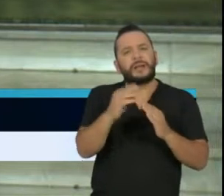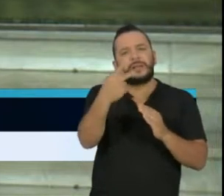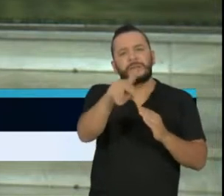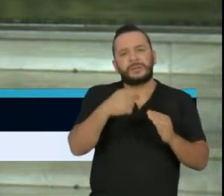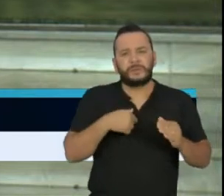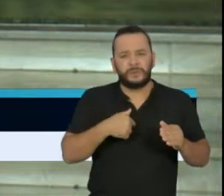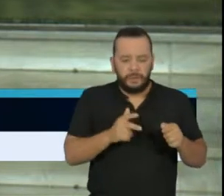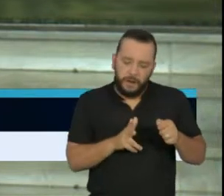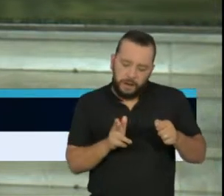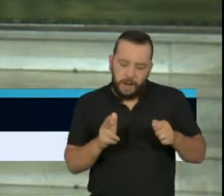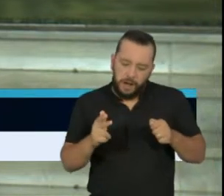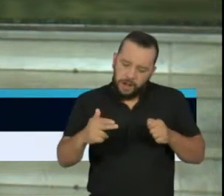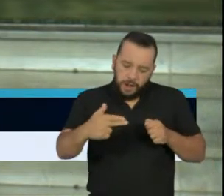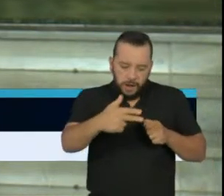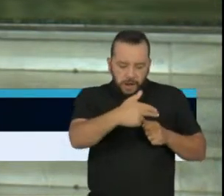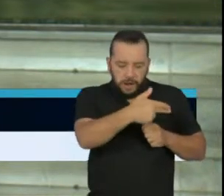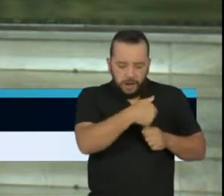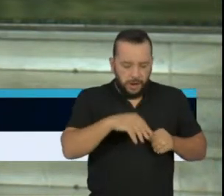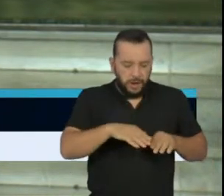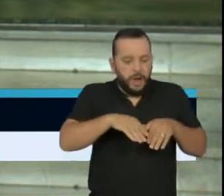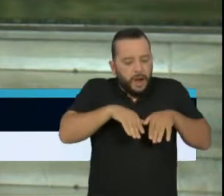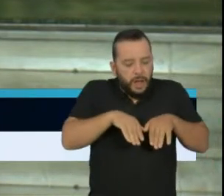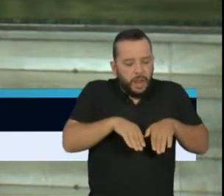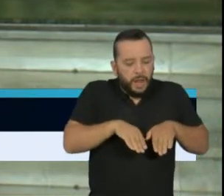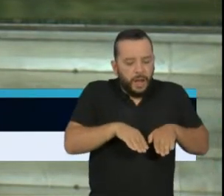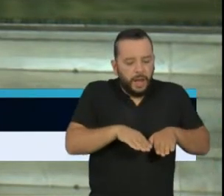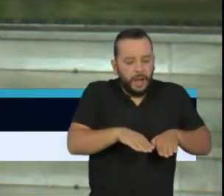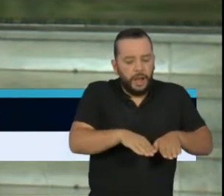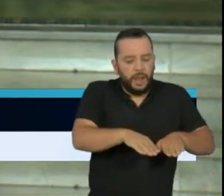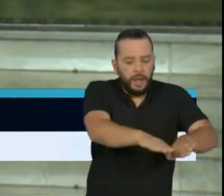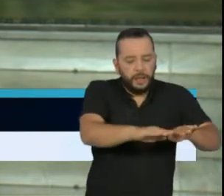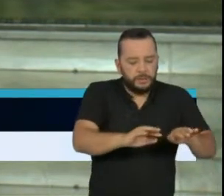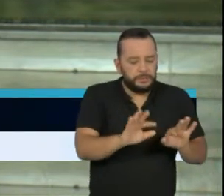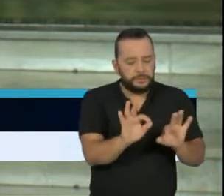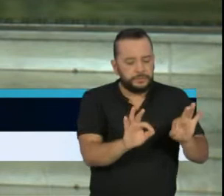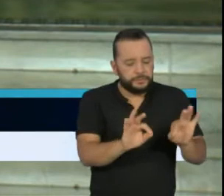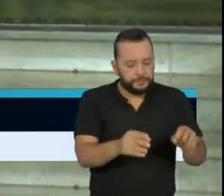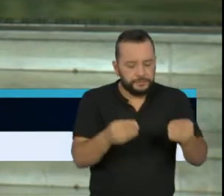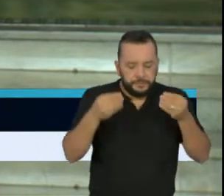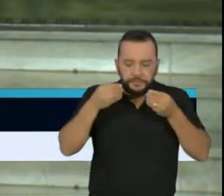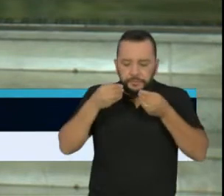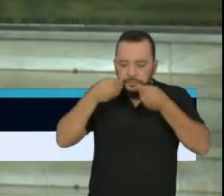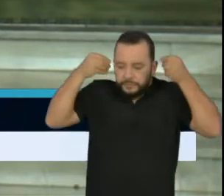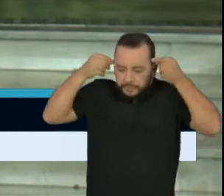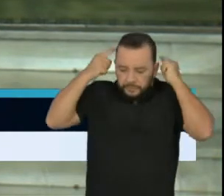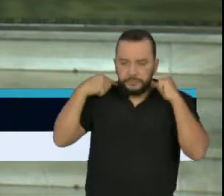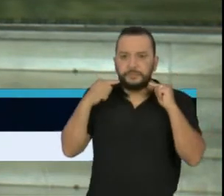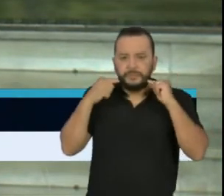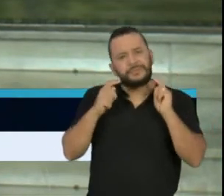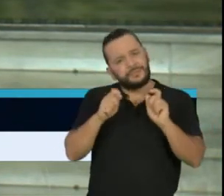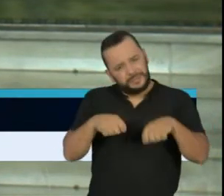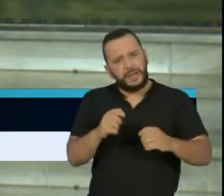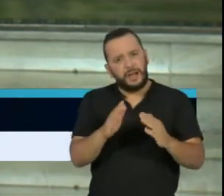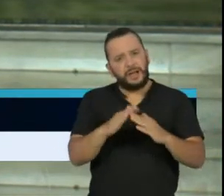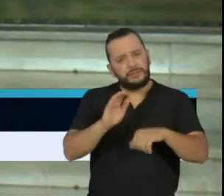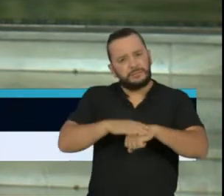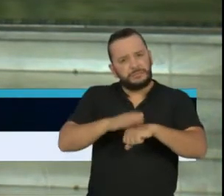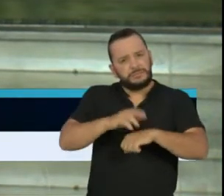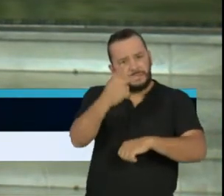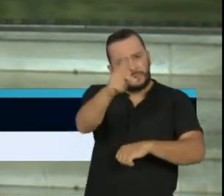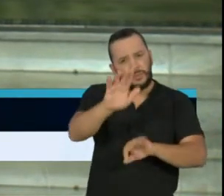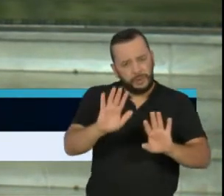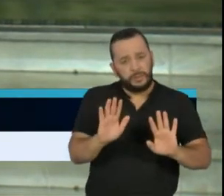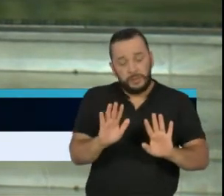são aceitáveis pela medicina. São Paulo segue, assim, uma orientação da Organização Mundial de Saúde e do